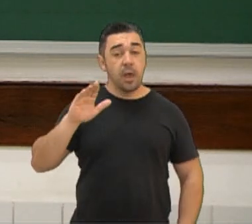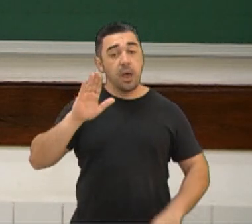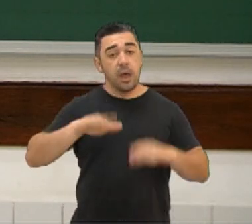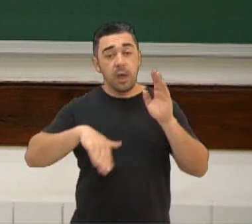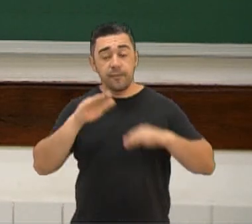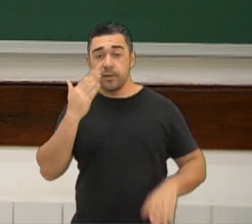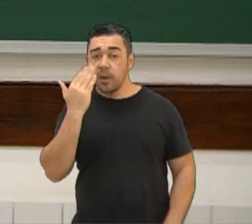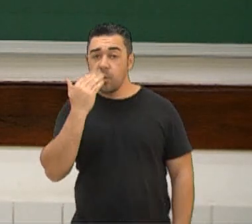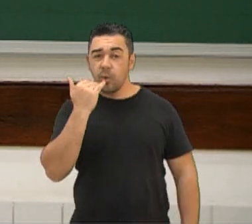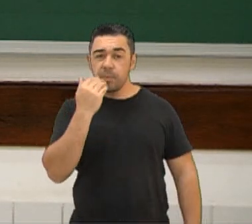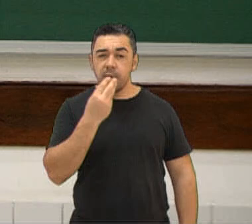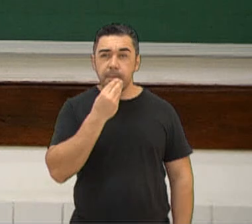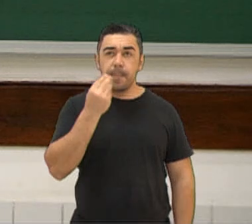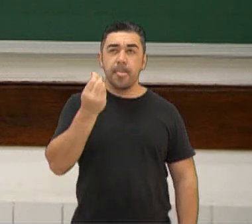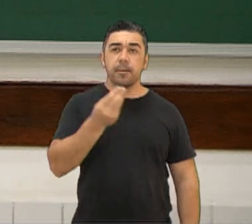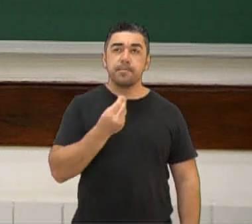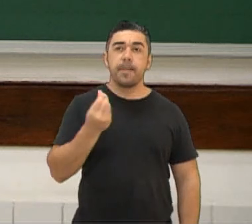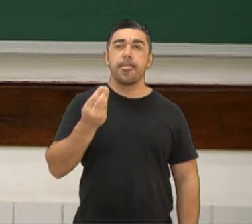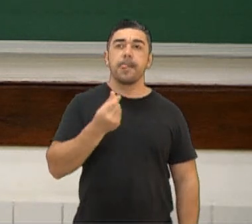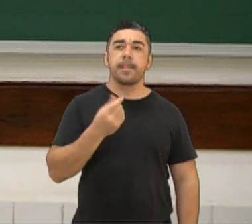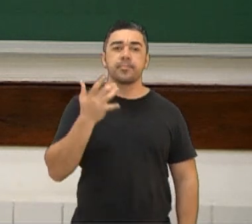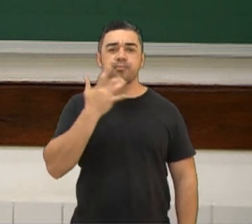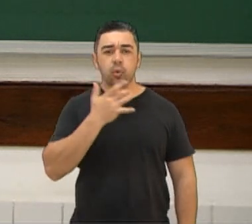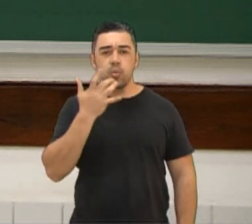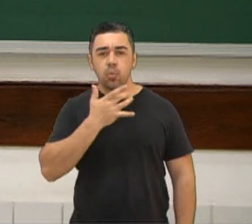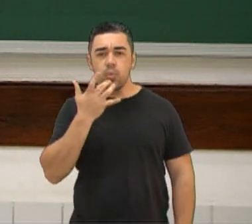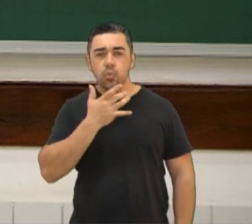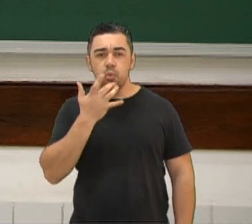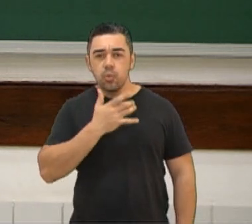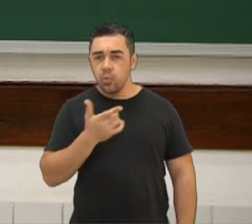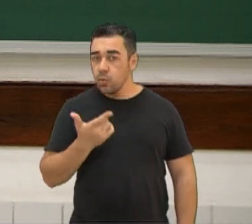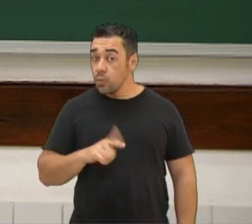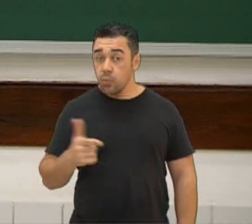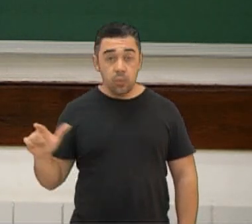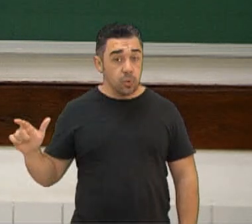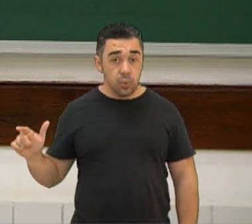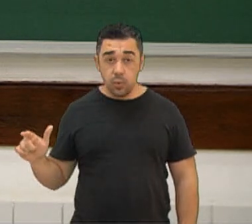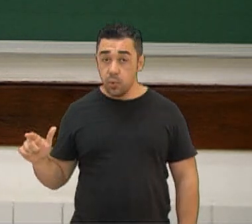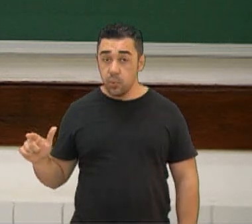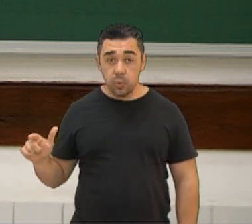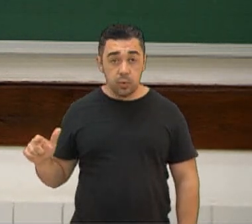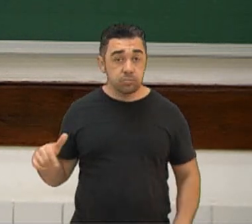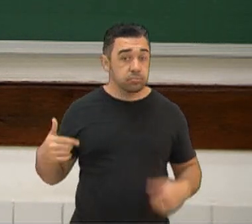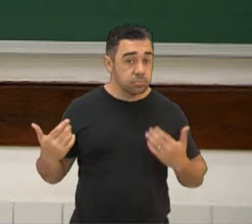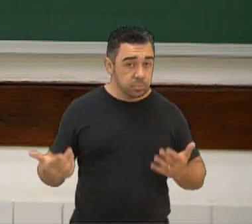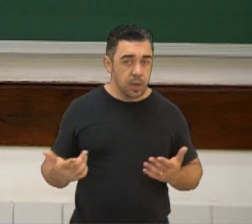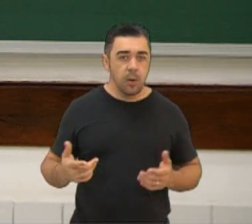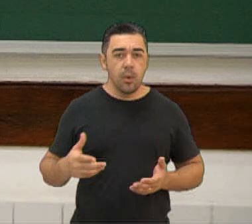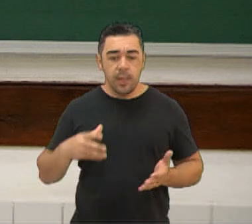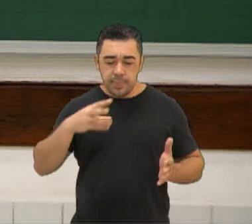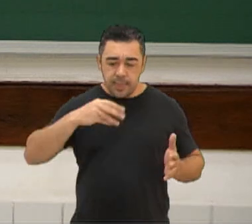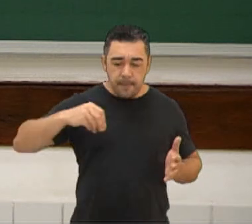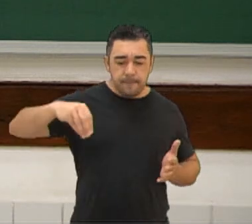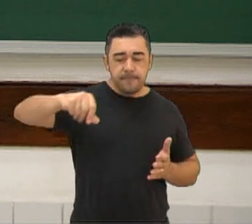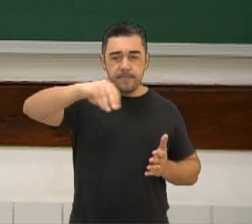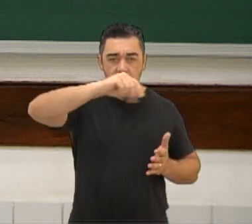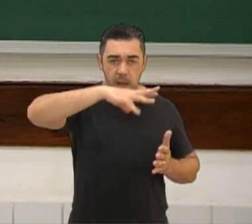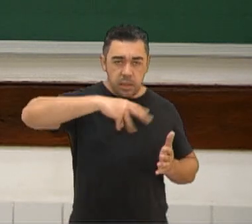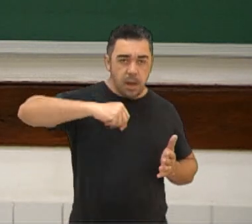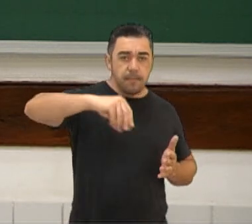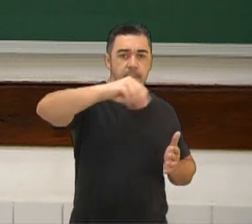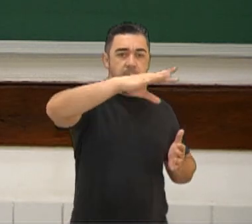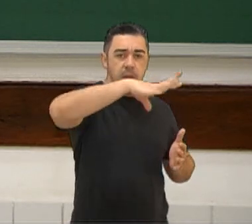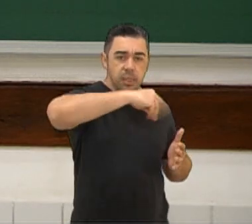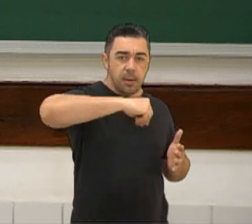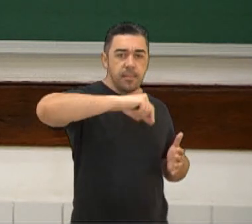não tinha um sabor tão natural, né? Tão fresco. E o tempero, ele fazia o quê